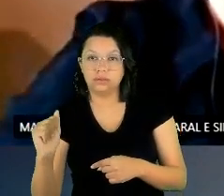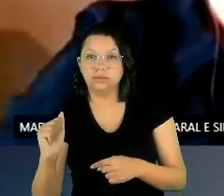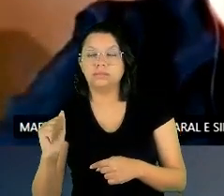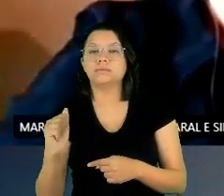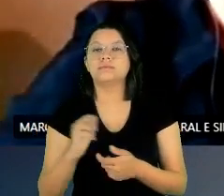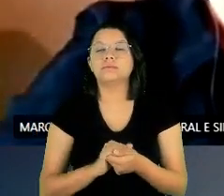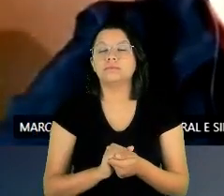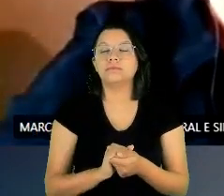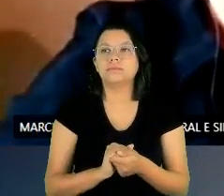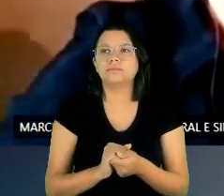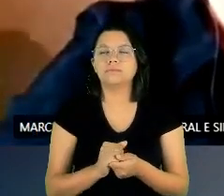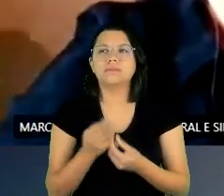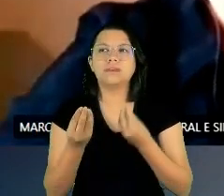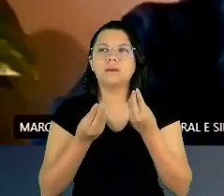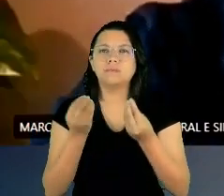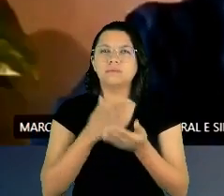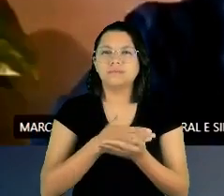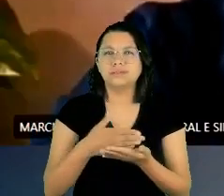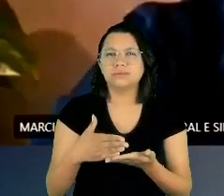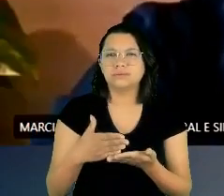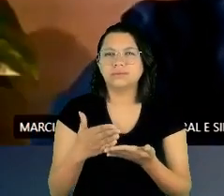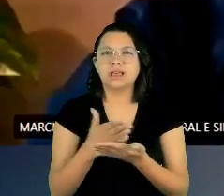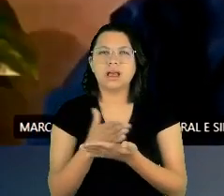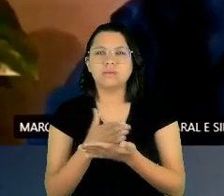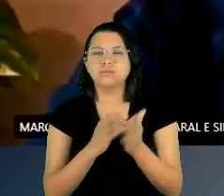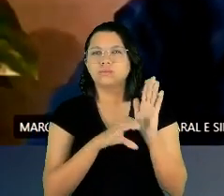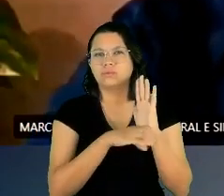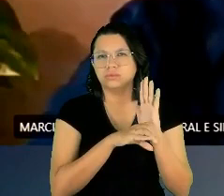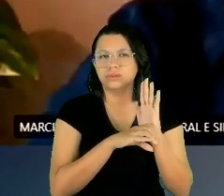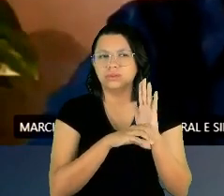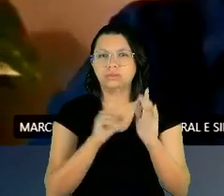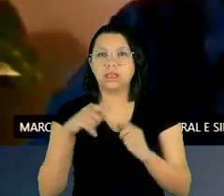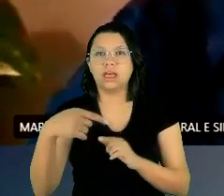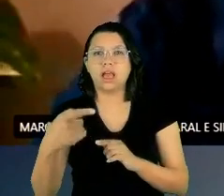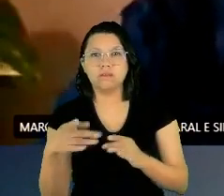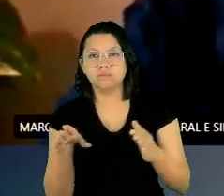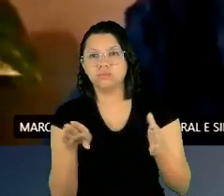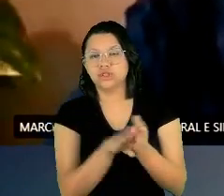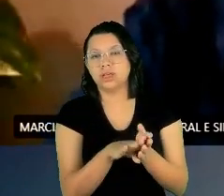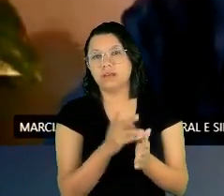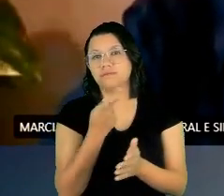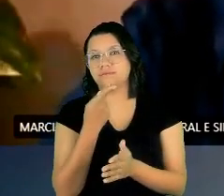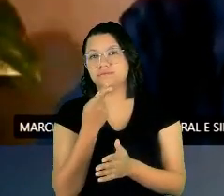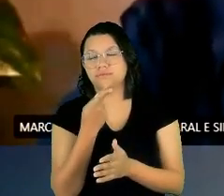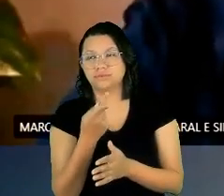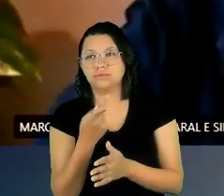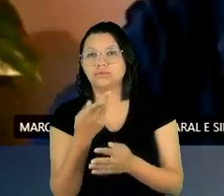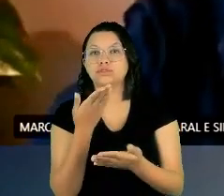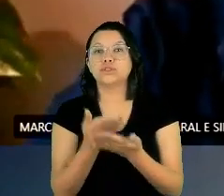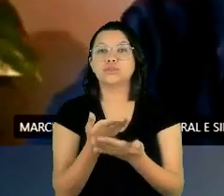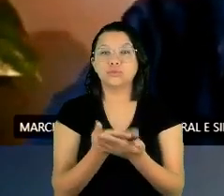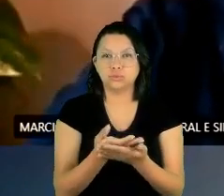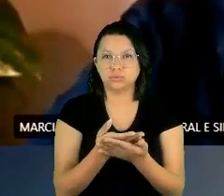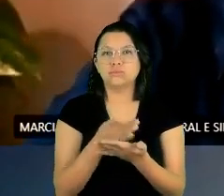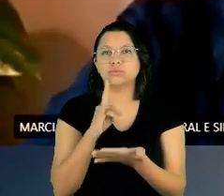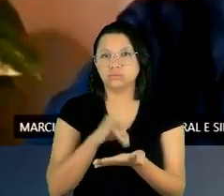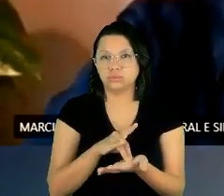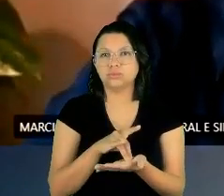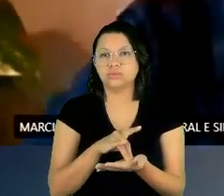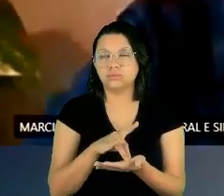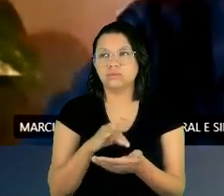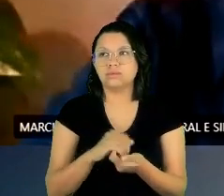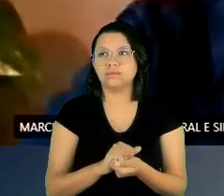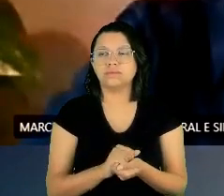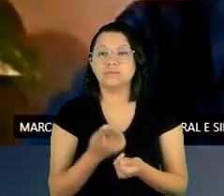vocês de onde surgiu isso tudo, alguns conceitos importantes para eu poder chegar falando dos